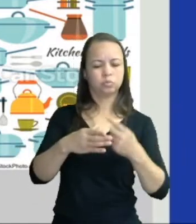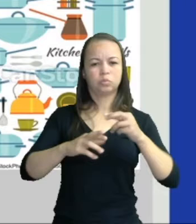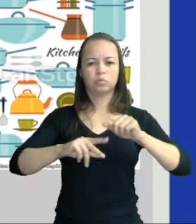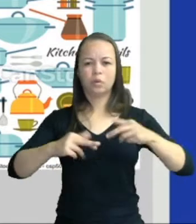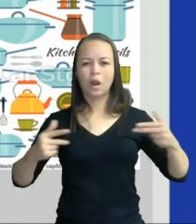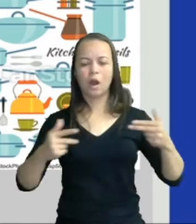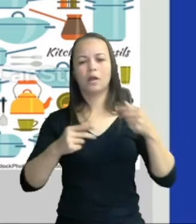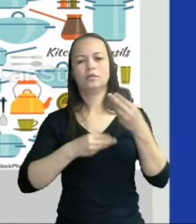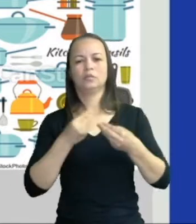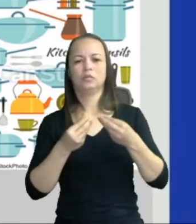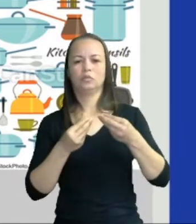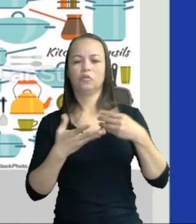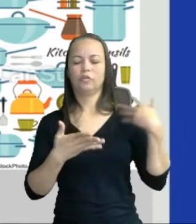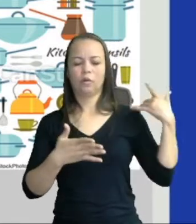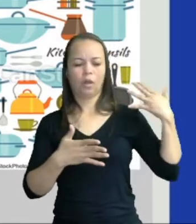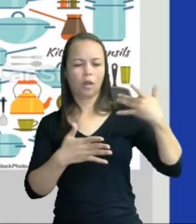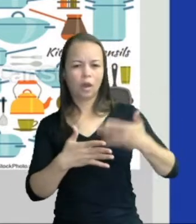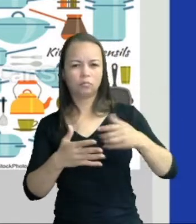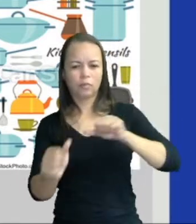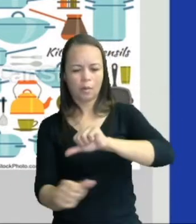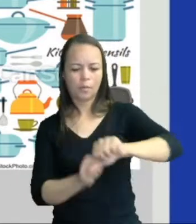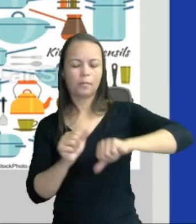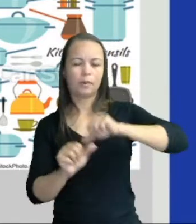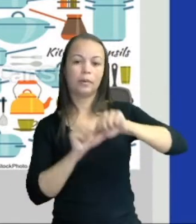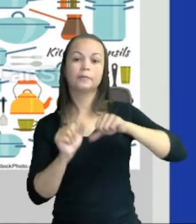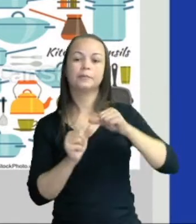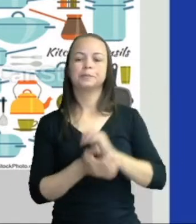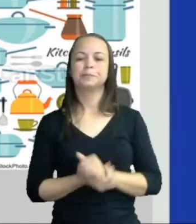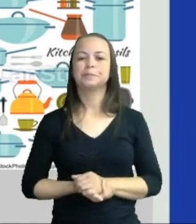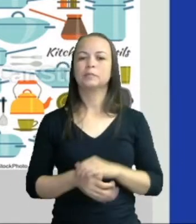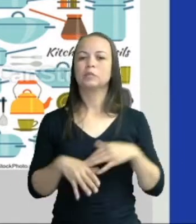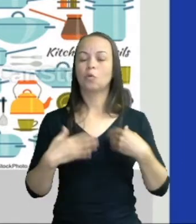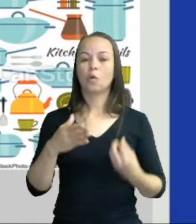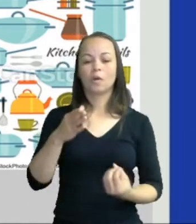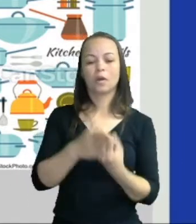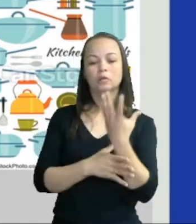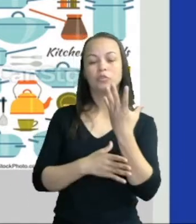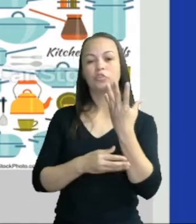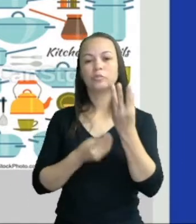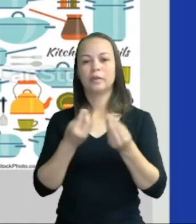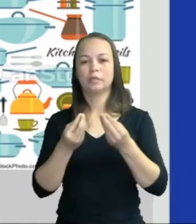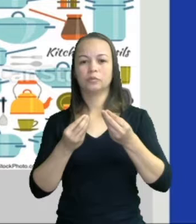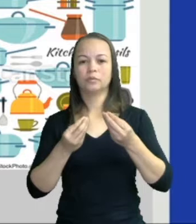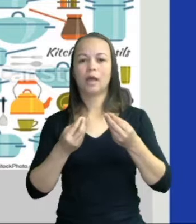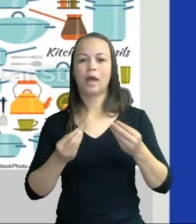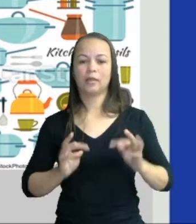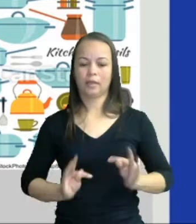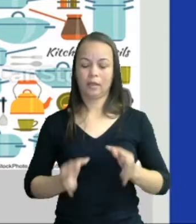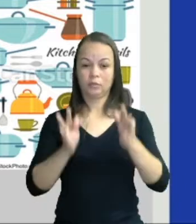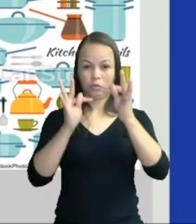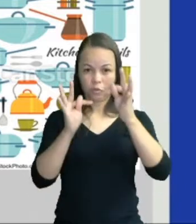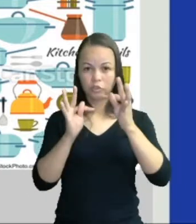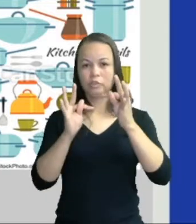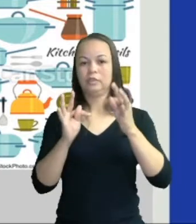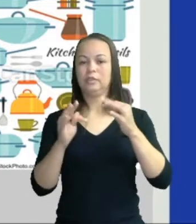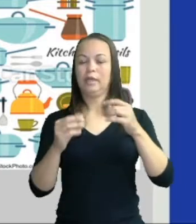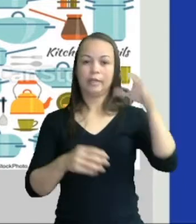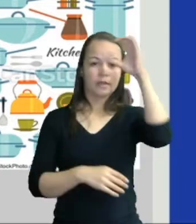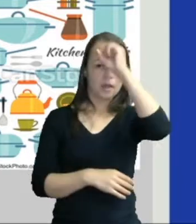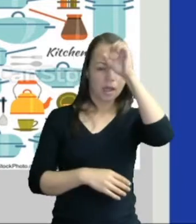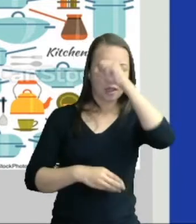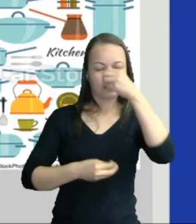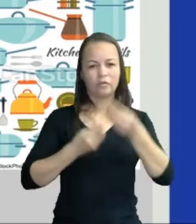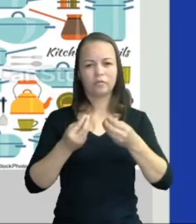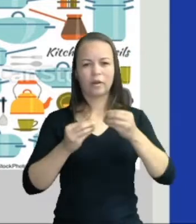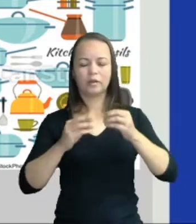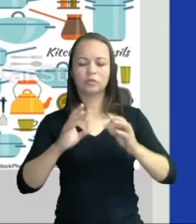longo da história, tá? Com a evolução da aprendizagem e o surgimento da tecnologia, foram criados vários tipos de